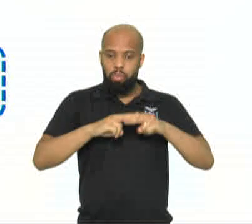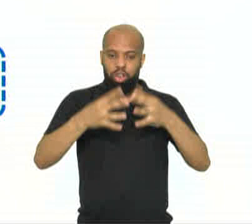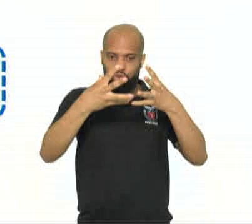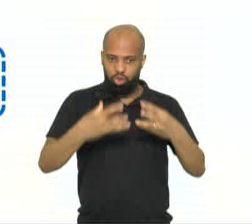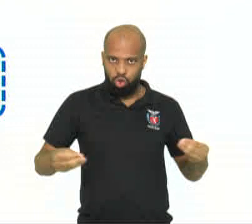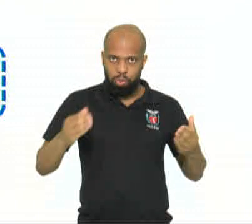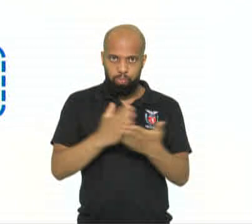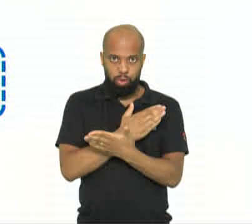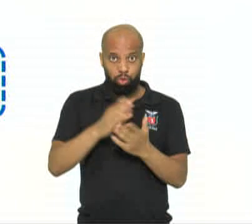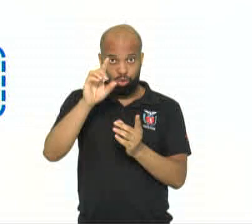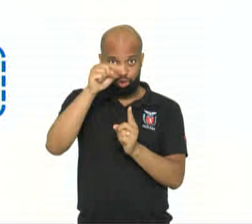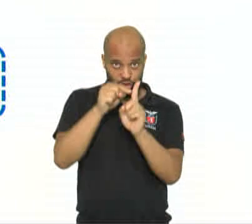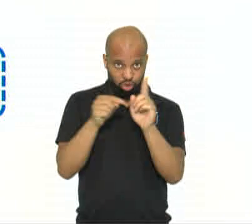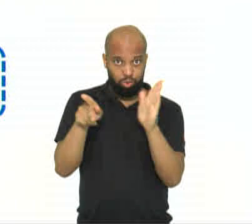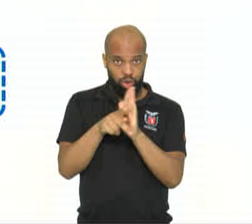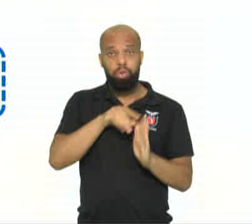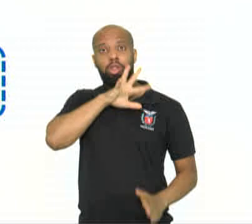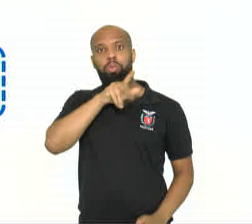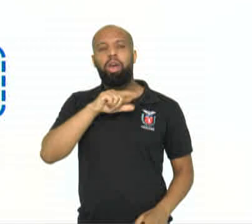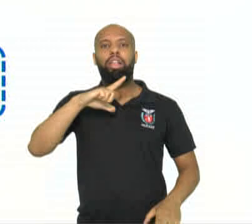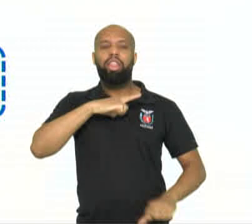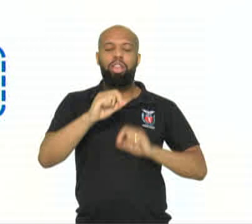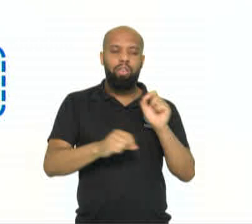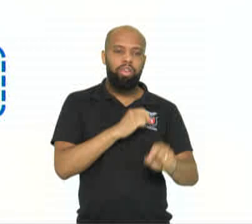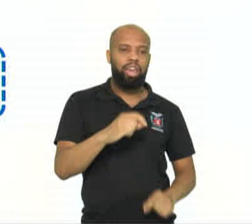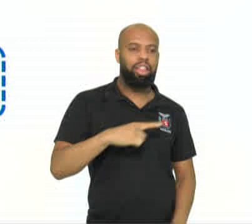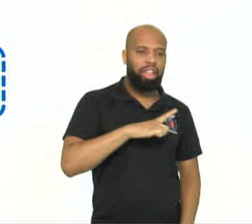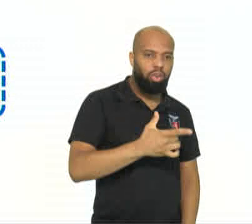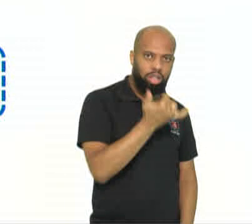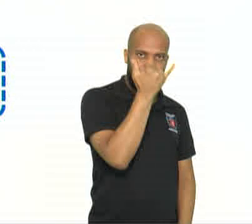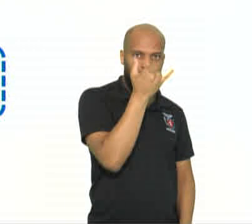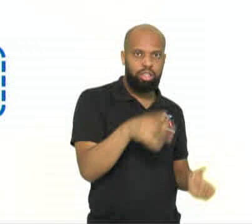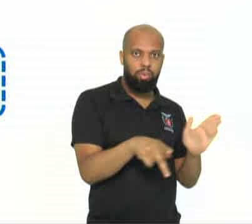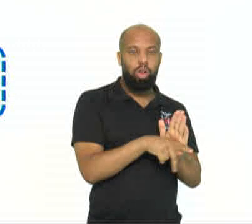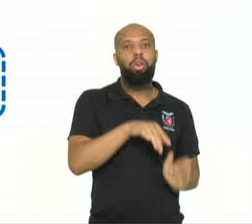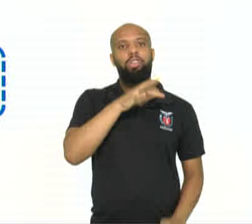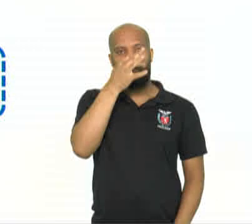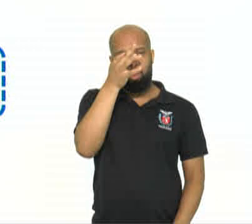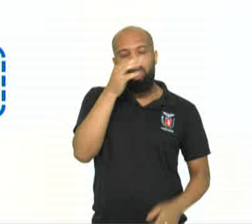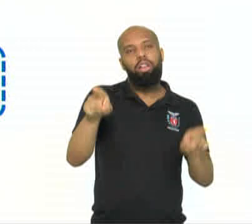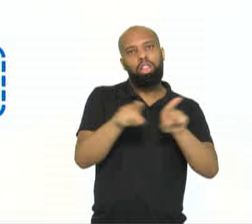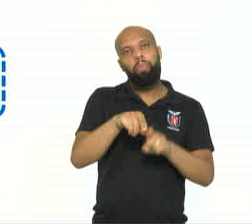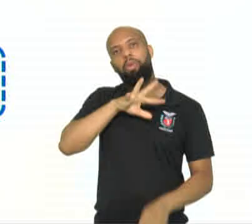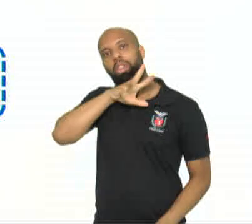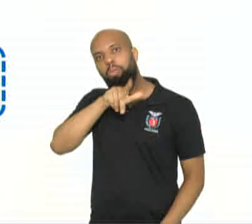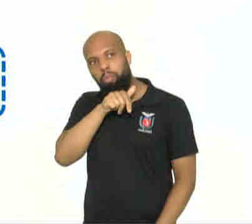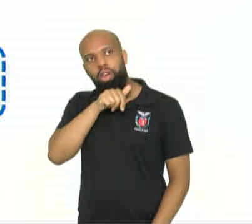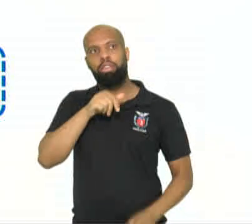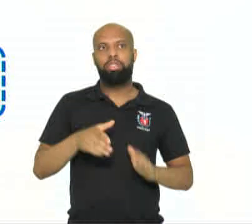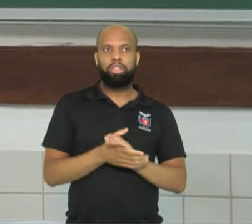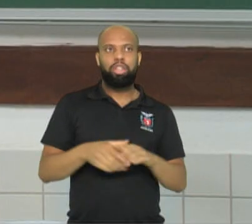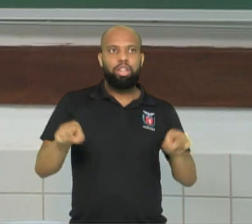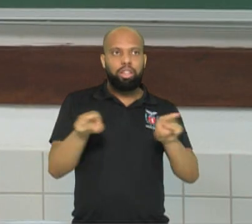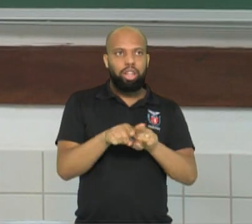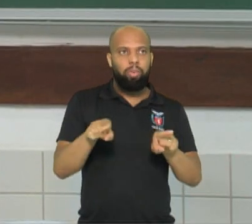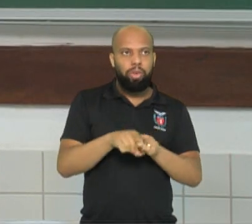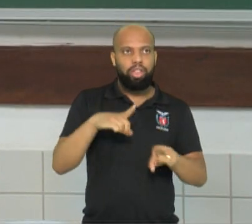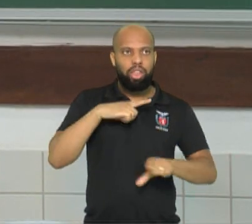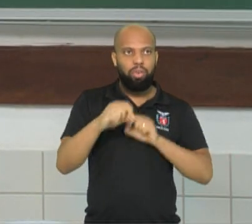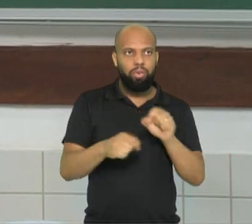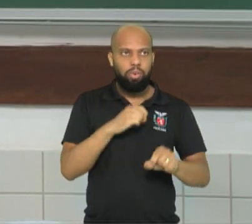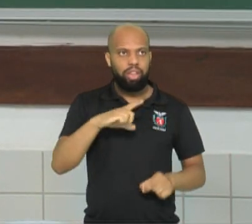espécies, impacto tanto na flora quanto na fauna e aqui ainda, retaliações políticas e econômicas. A gente viu